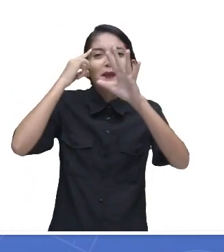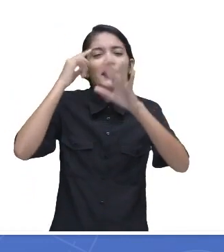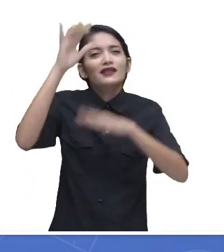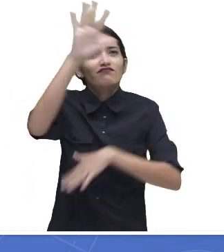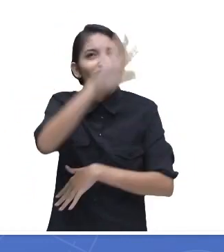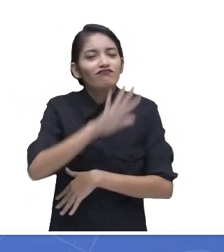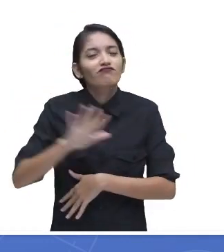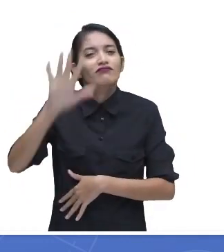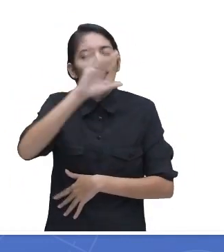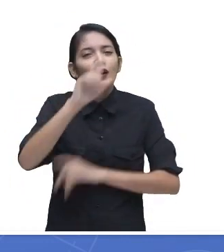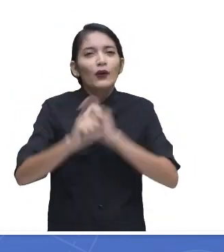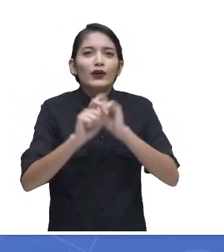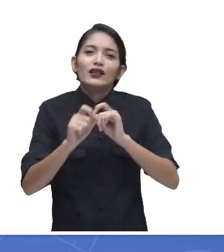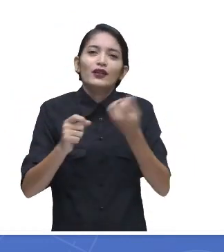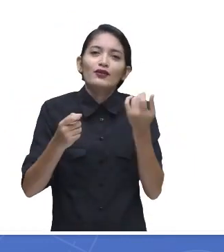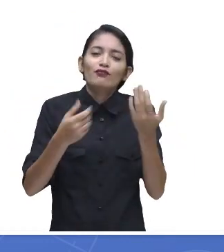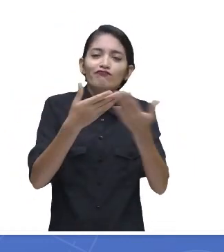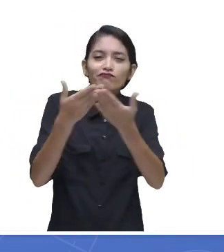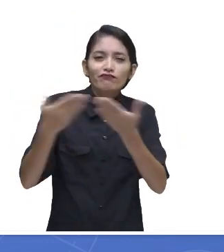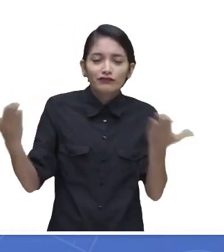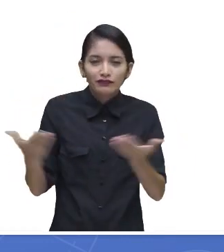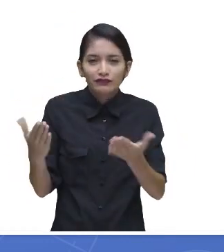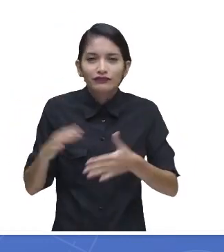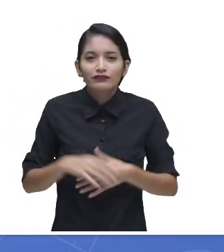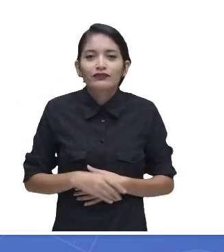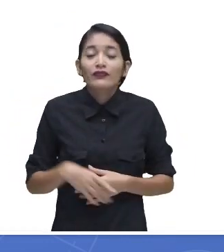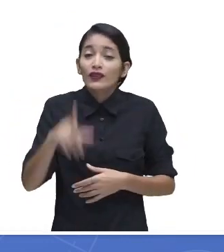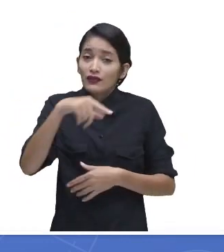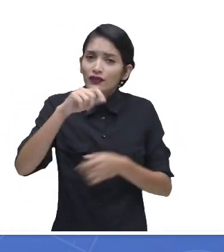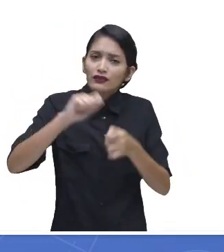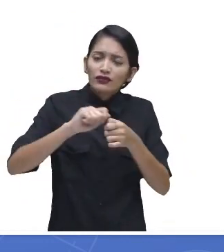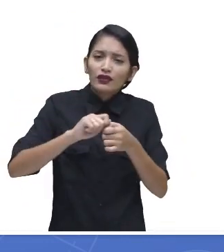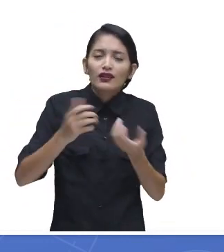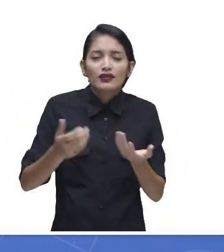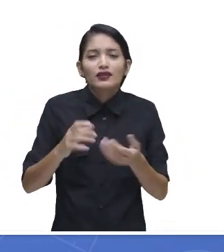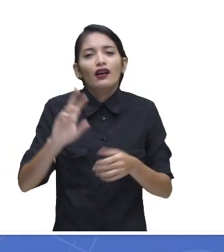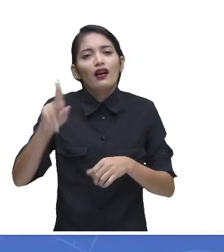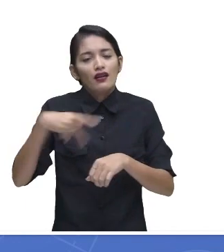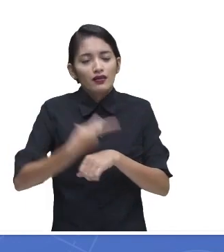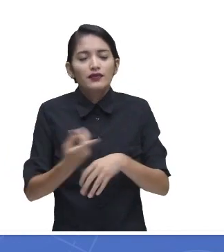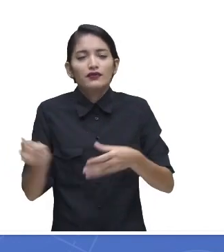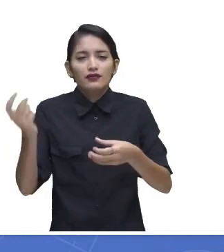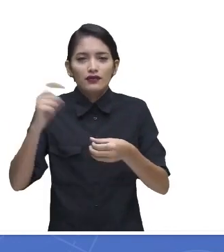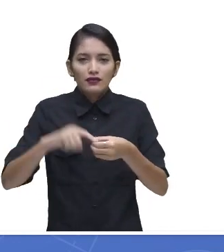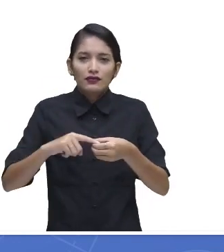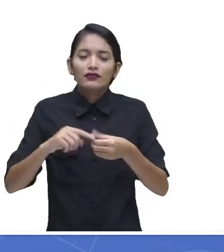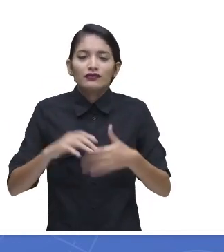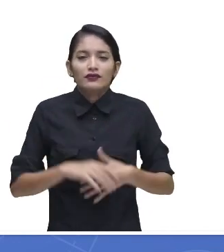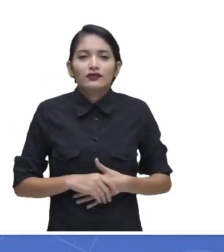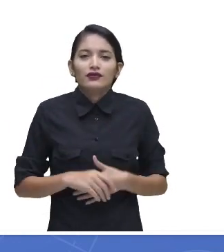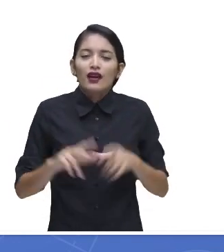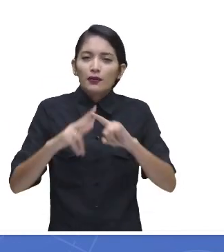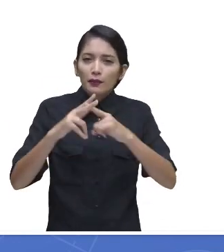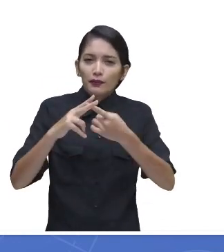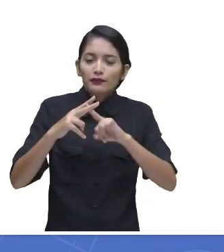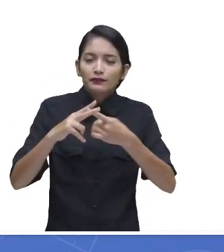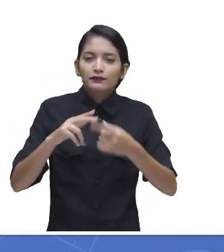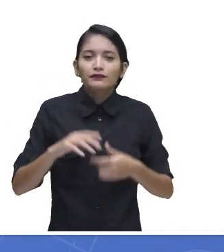que nós estamos falando na aula de hoje. Tá bom? Então façam aí, daqui a pouco a gente vai voltar para a gente fazer a nossa correção.